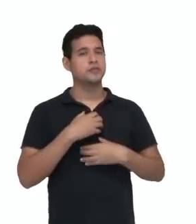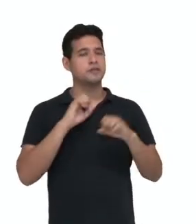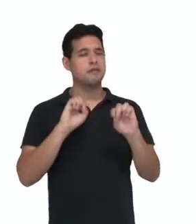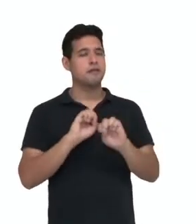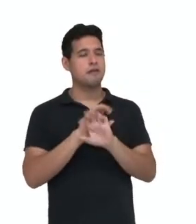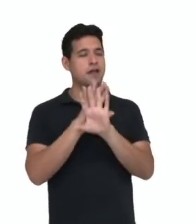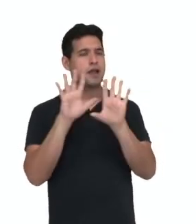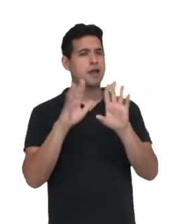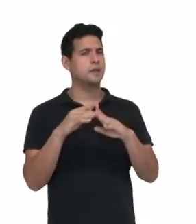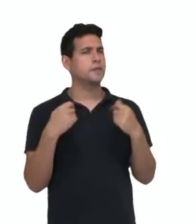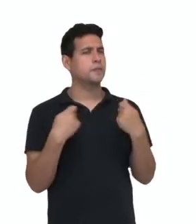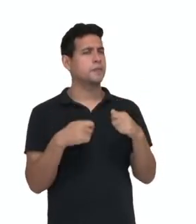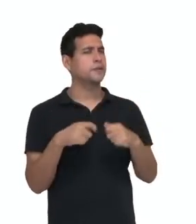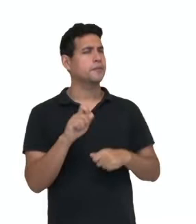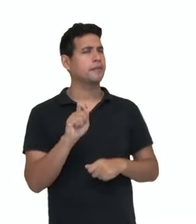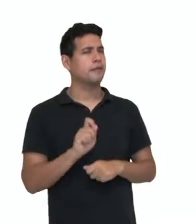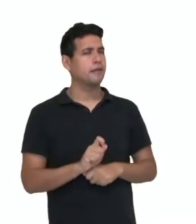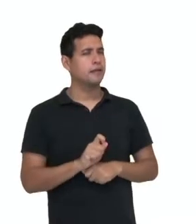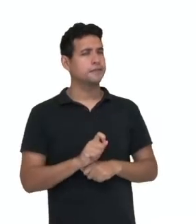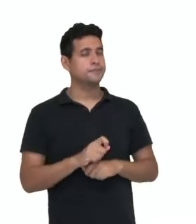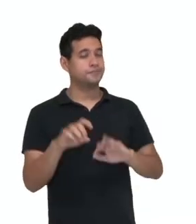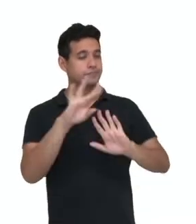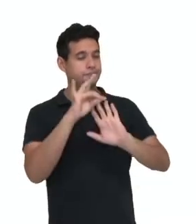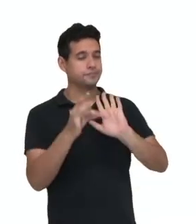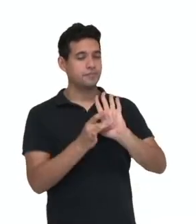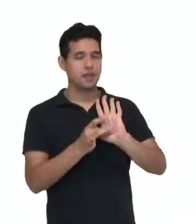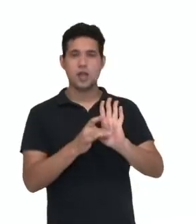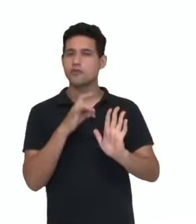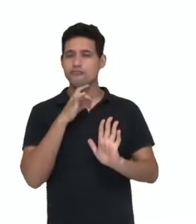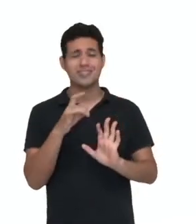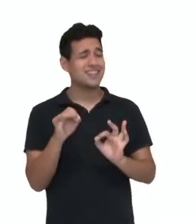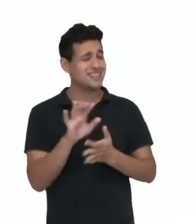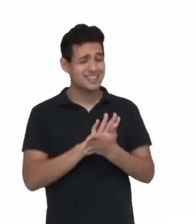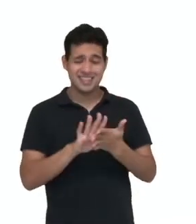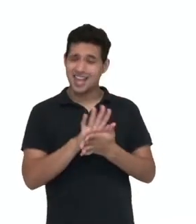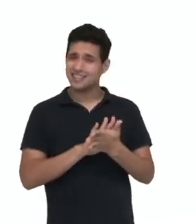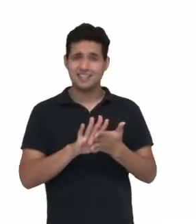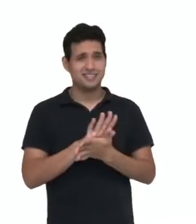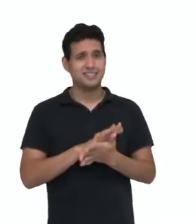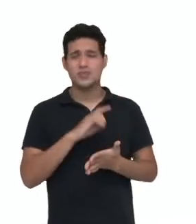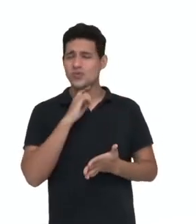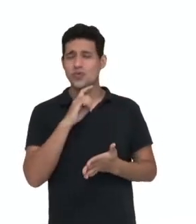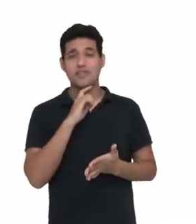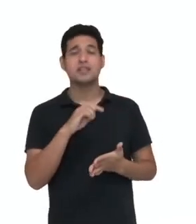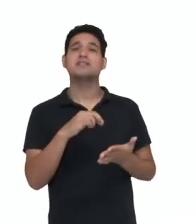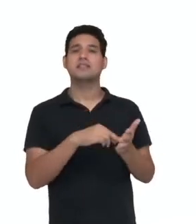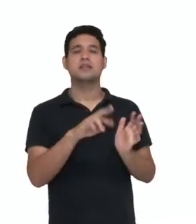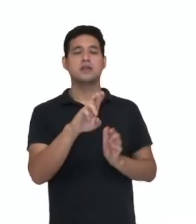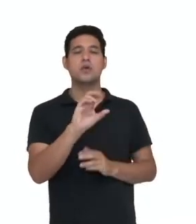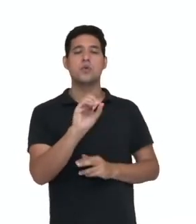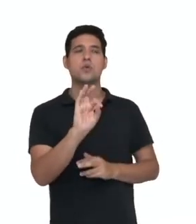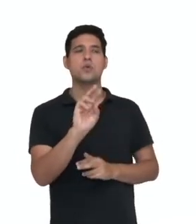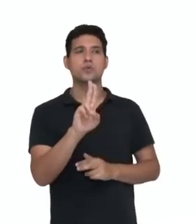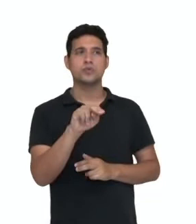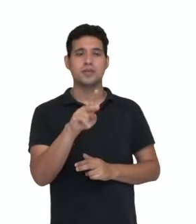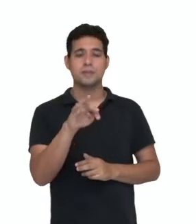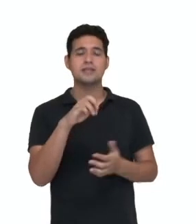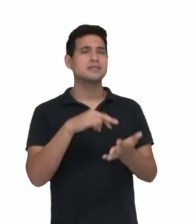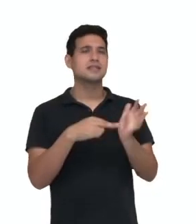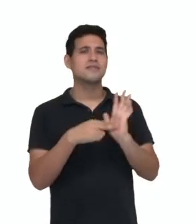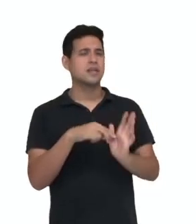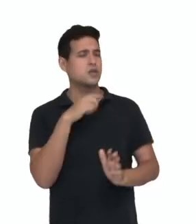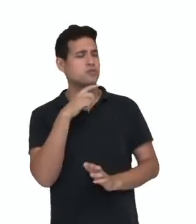clara, precisa, completa, sem dúvidas nenhuma, sem dúvidas, sem dúvidas. El